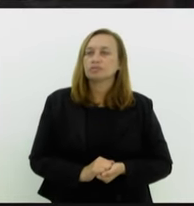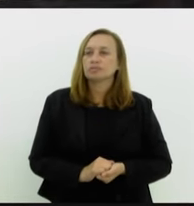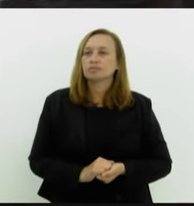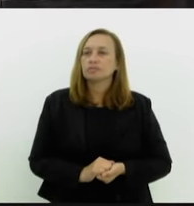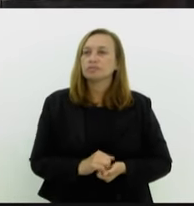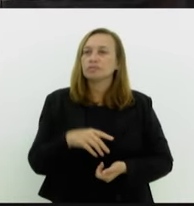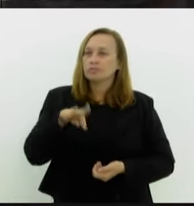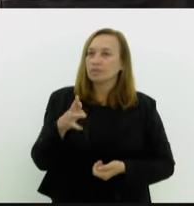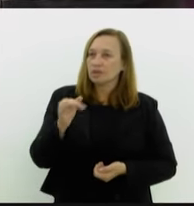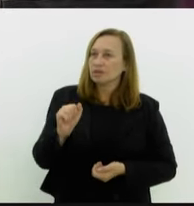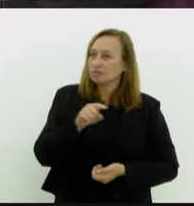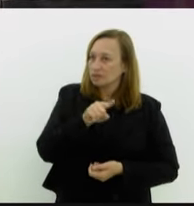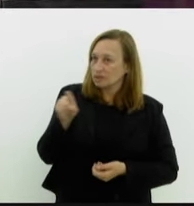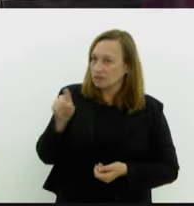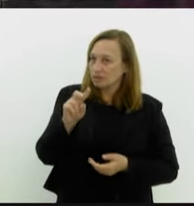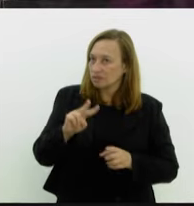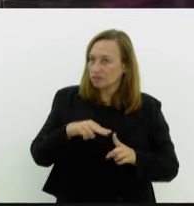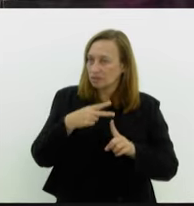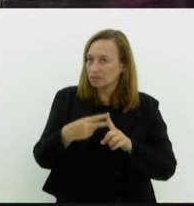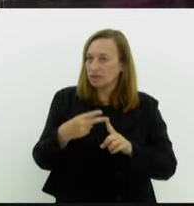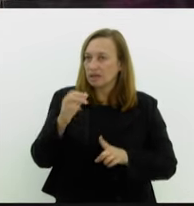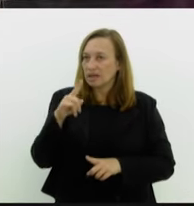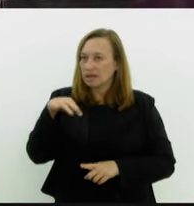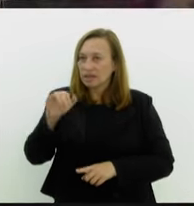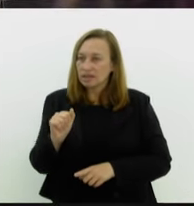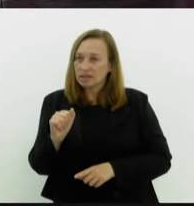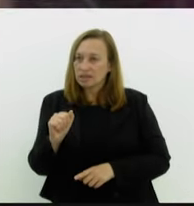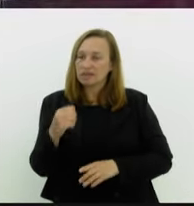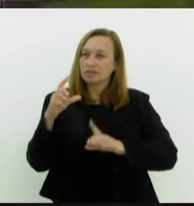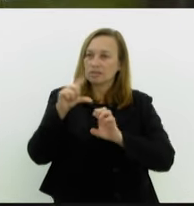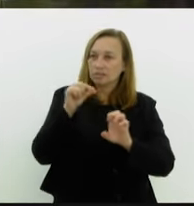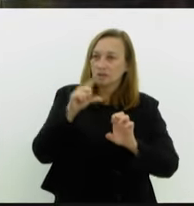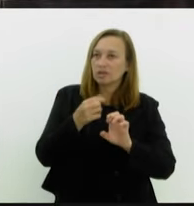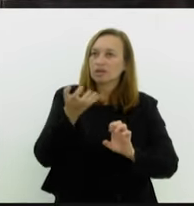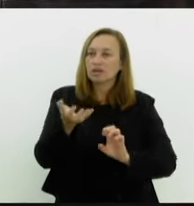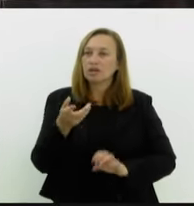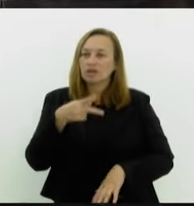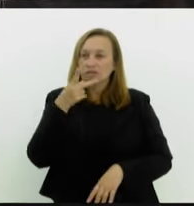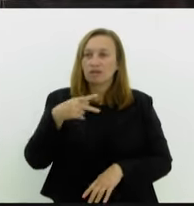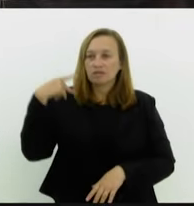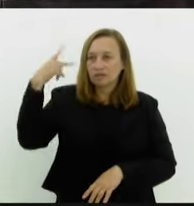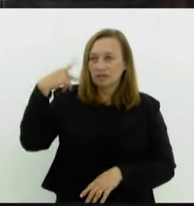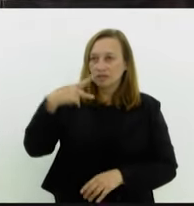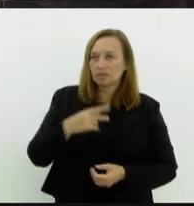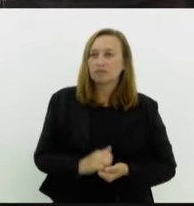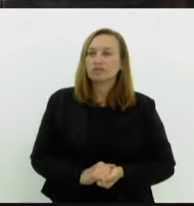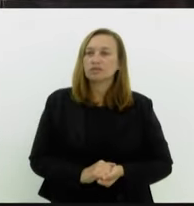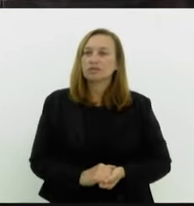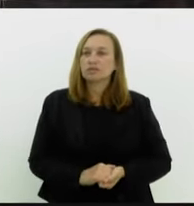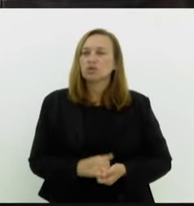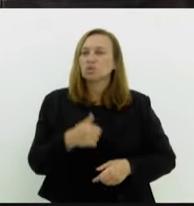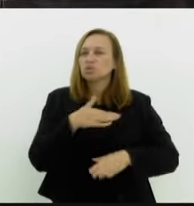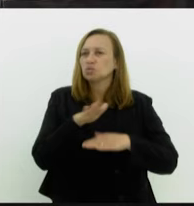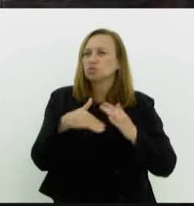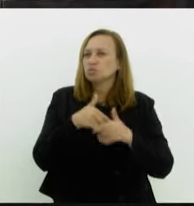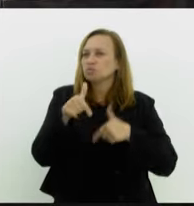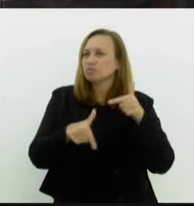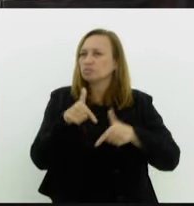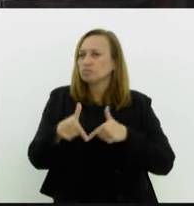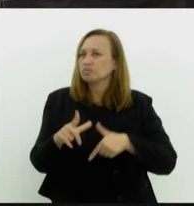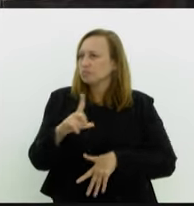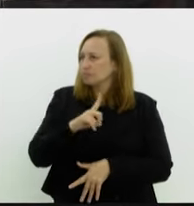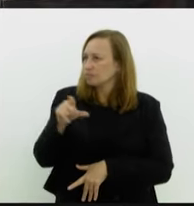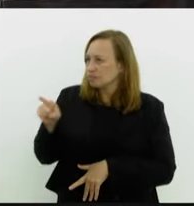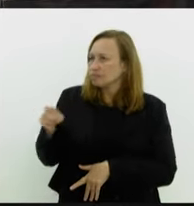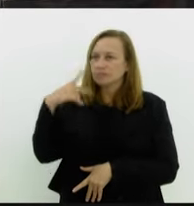vocês vão fazer uma dobradinha da Aliança empreendedora e eu quero dizer paraas vereadoras viu Márcia que todo esse trabalho que ela tem